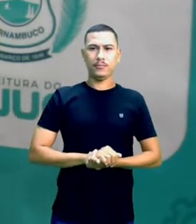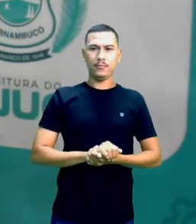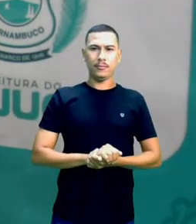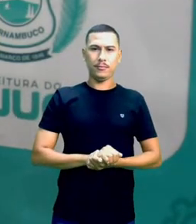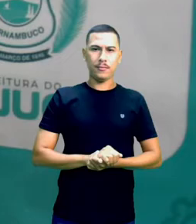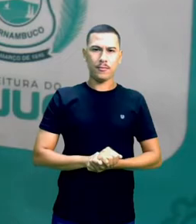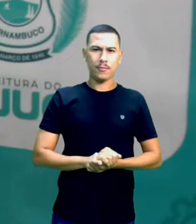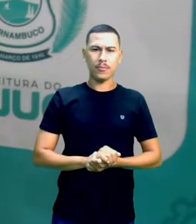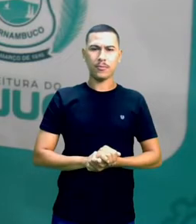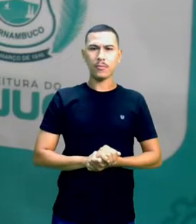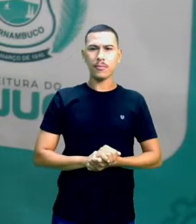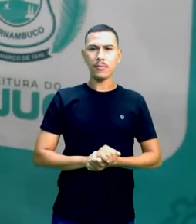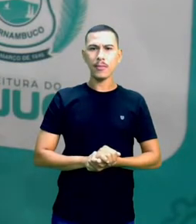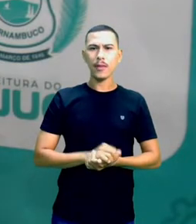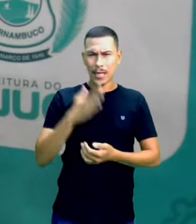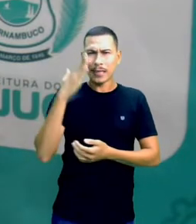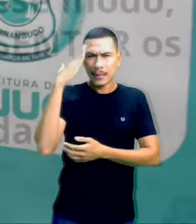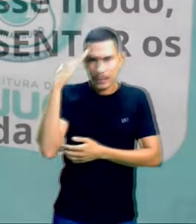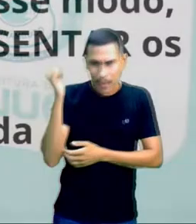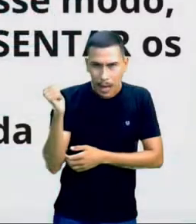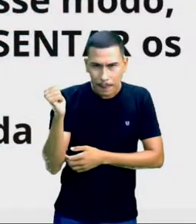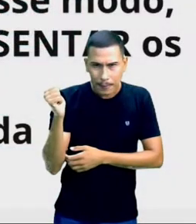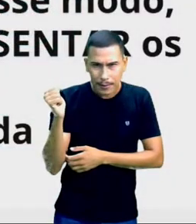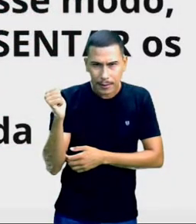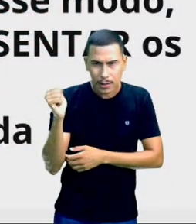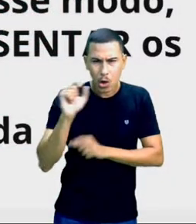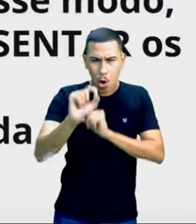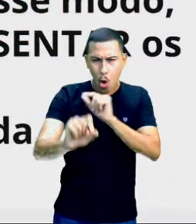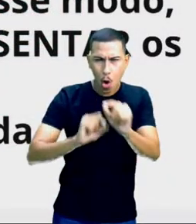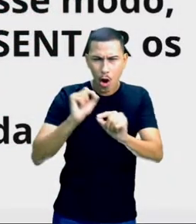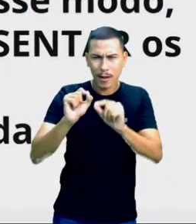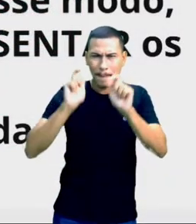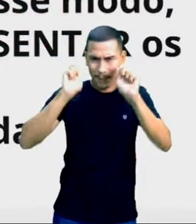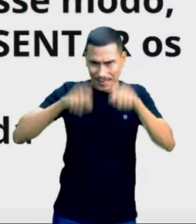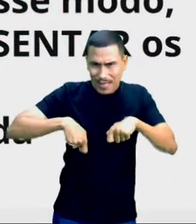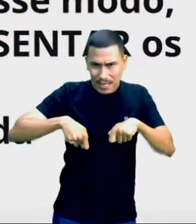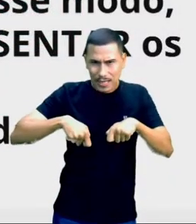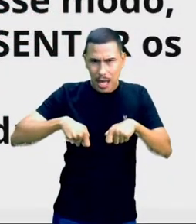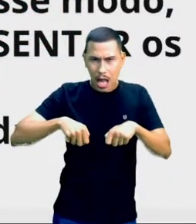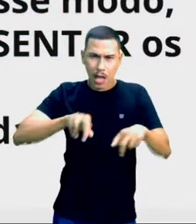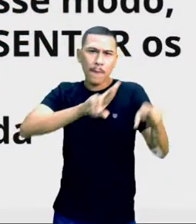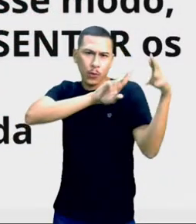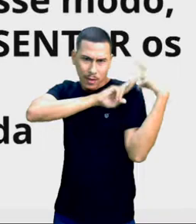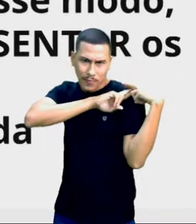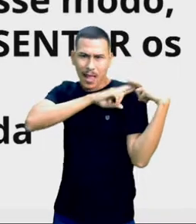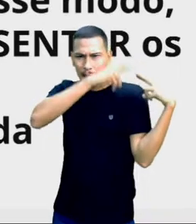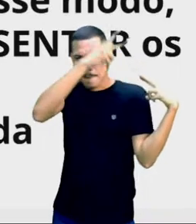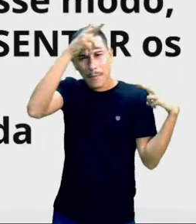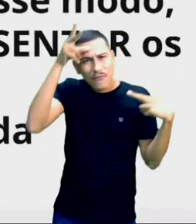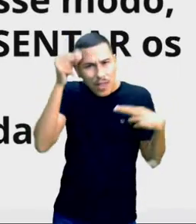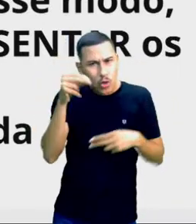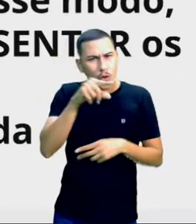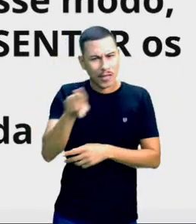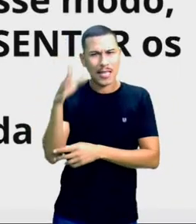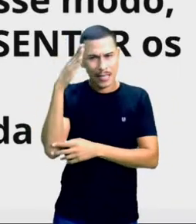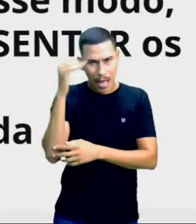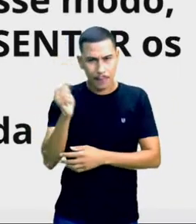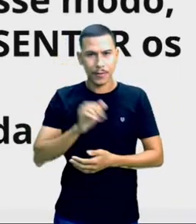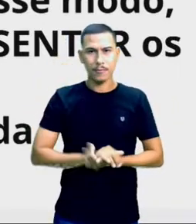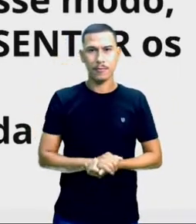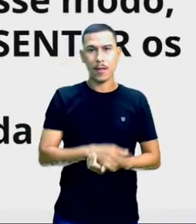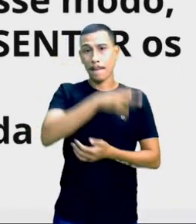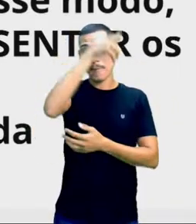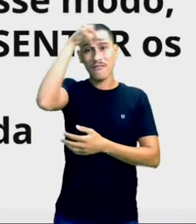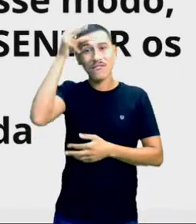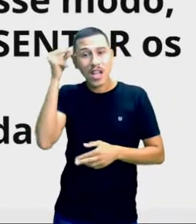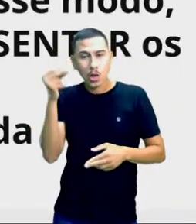Você sabe quais são as funções que precisam ser desenvolvidas pelo prefeito? Aqui eu trago uma seta. O prefeito